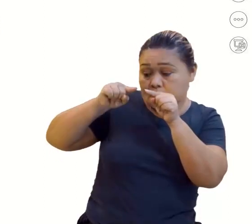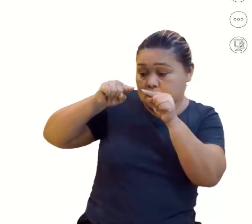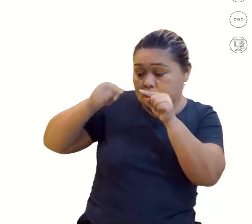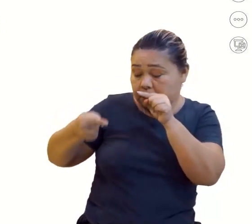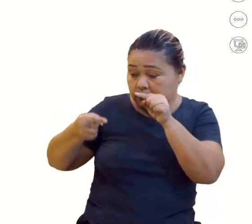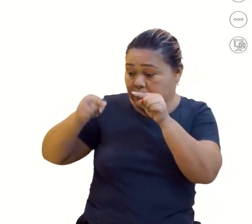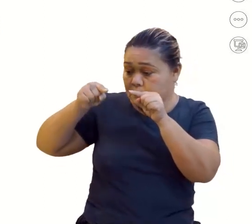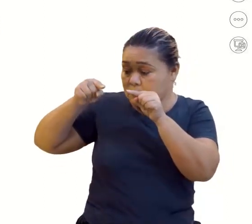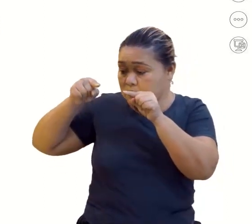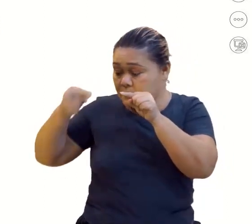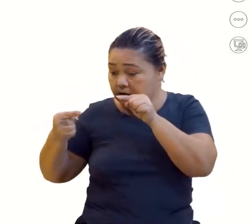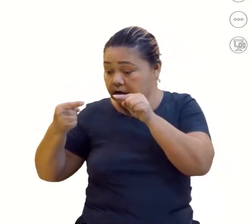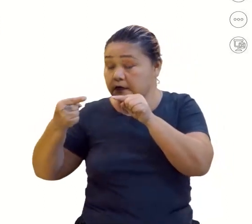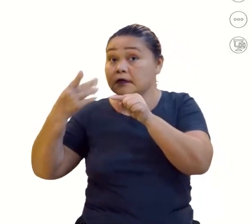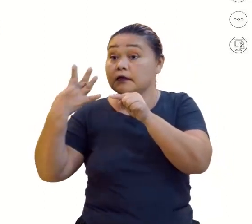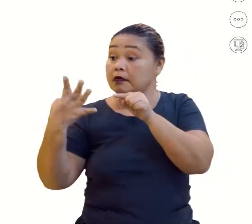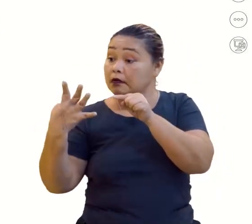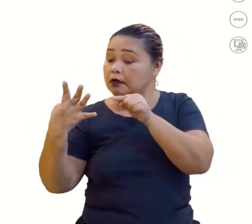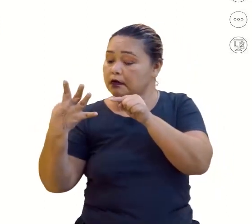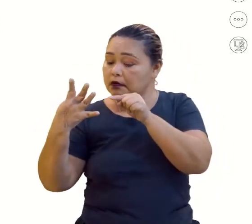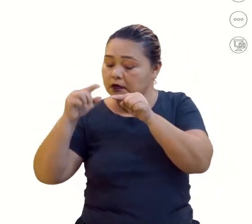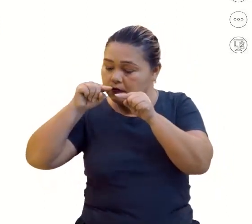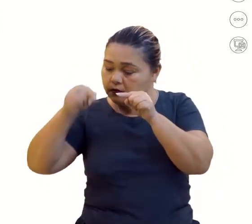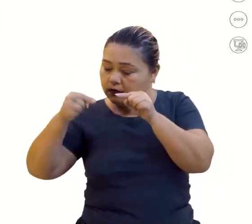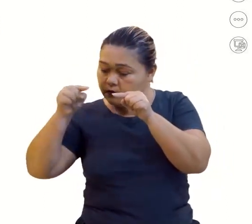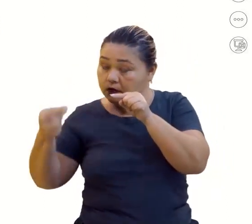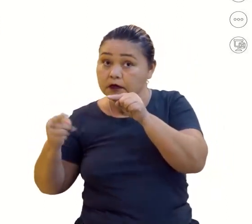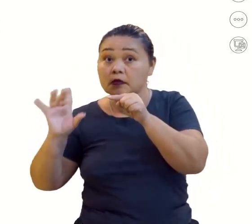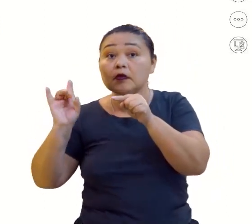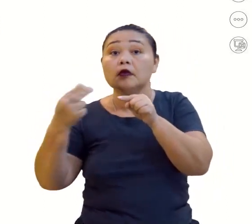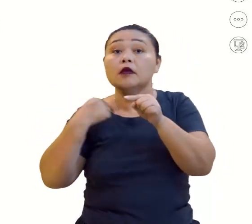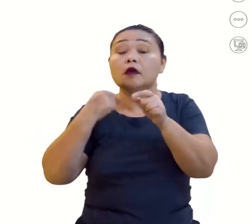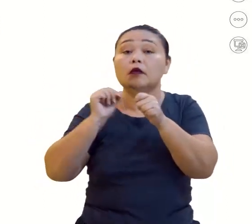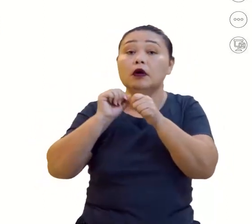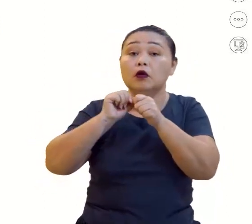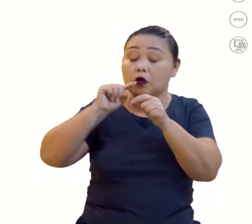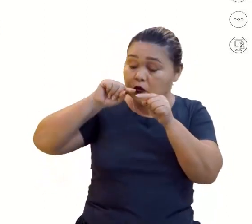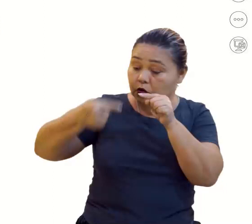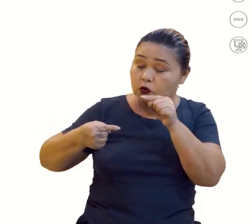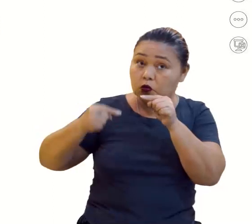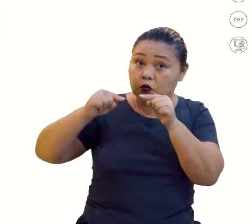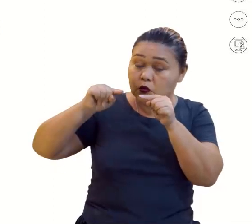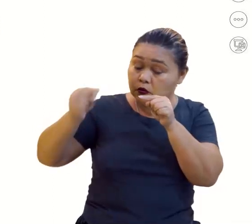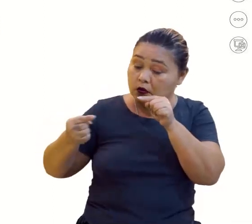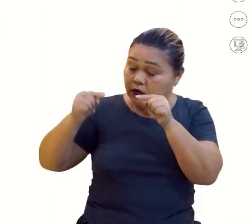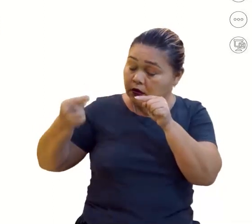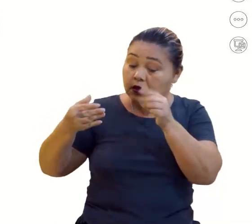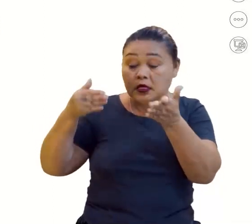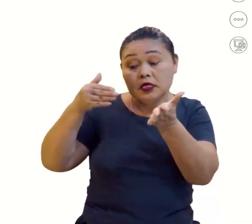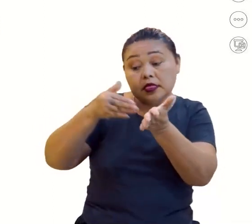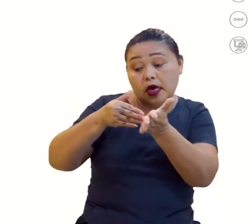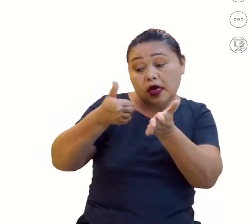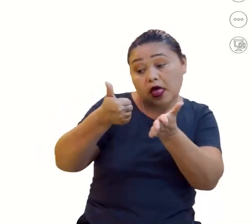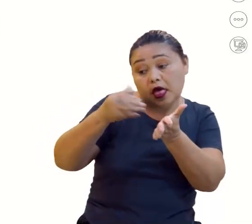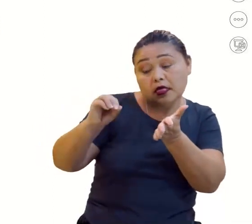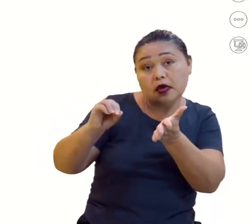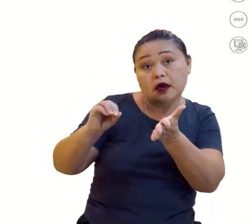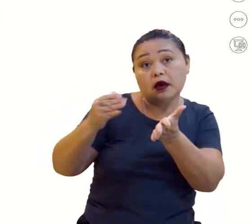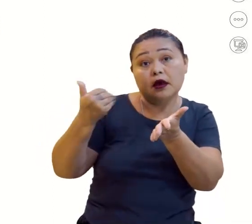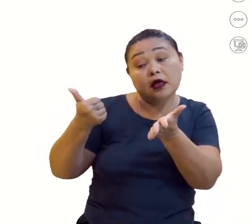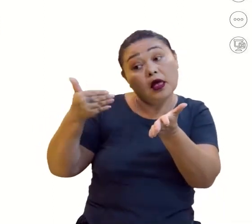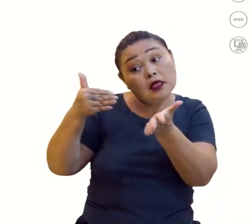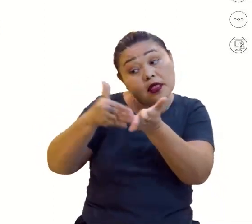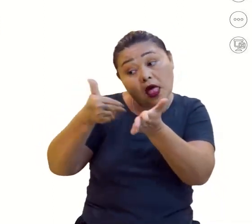2, 3, 4. Por que parou aí e não parou no 11? Porque tem que ficar de 1 a 10. Isso, no máximo